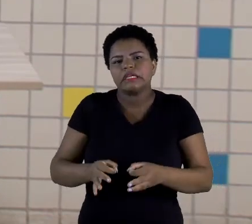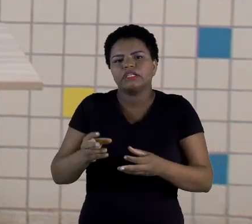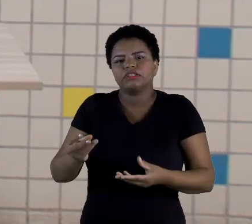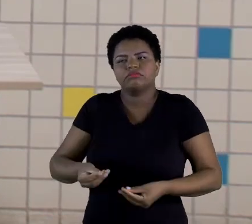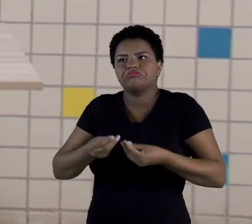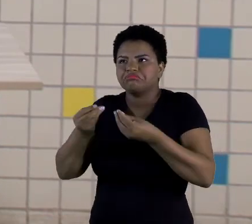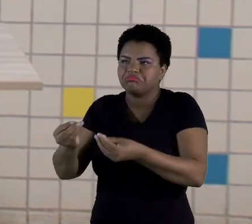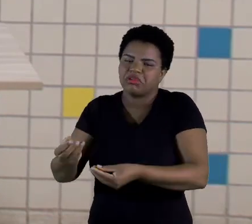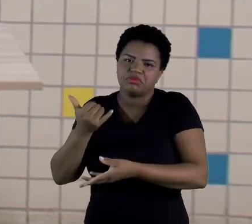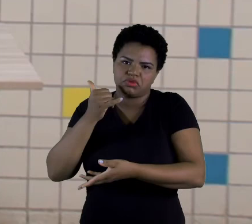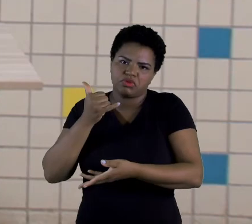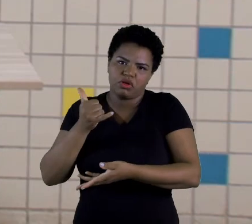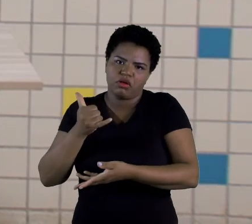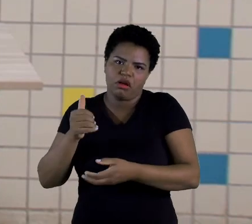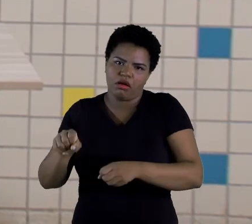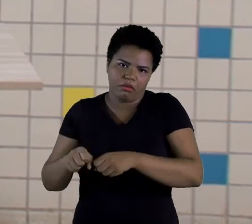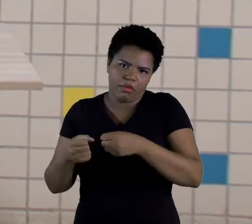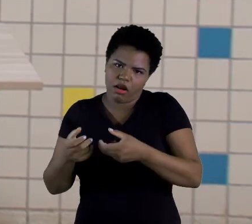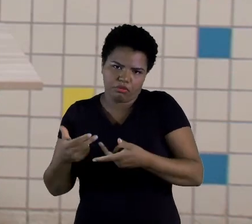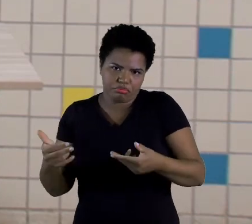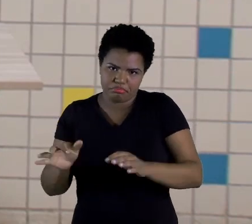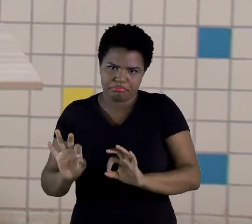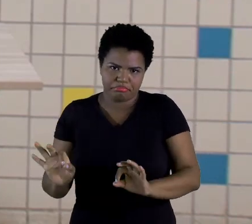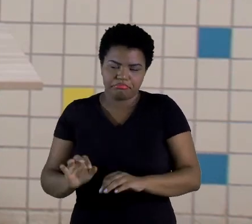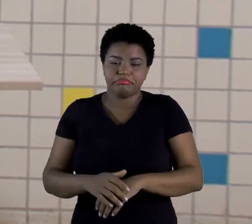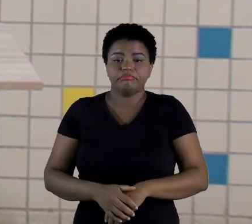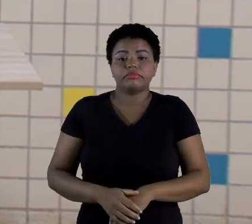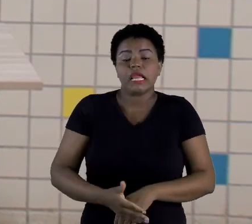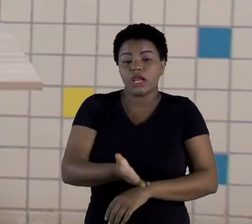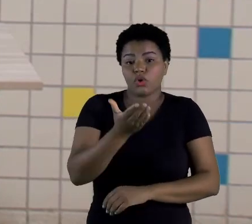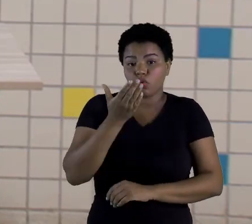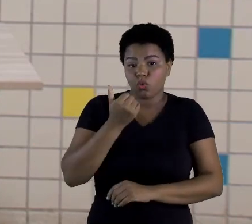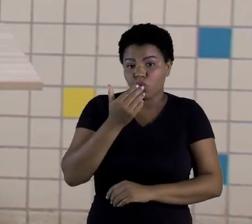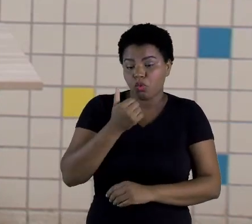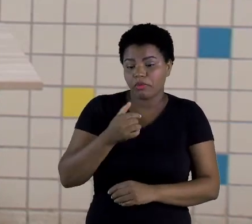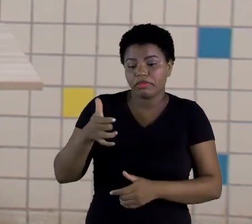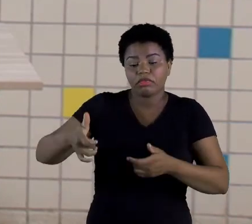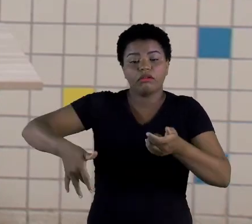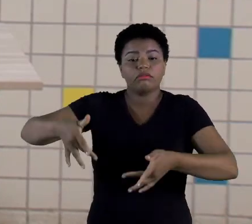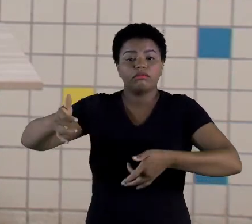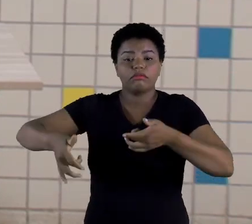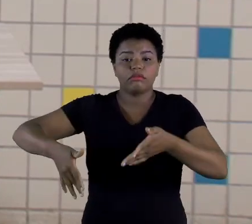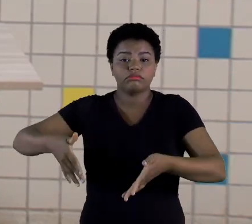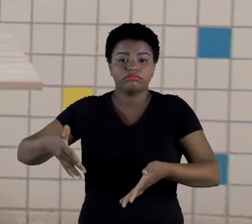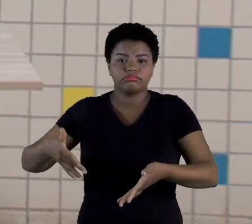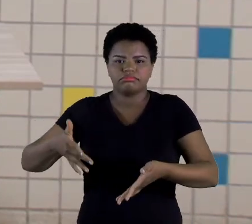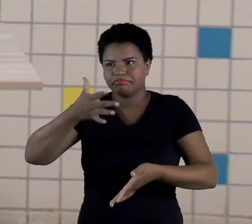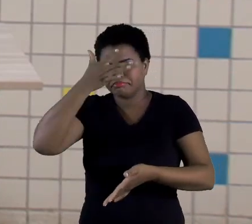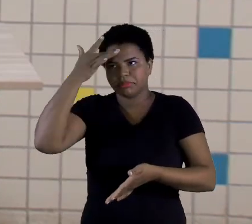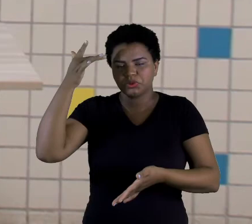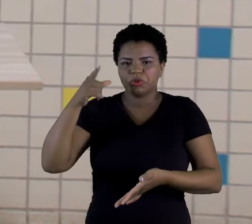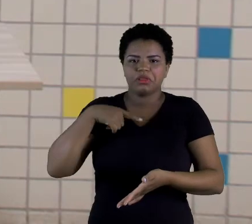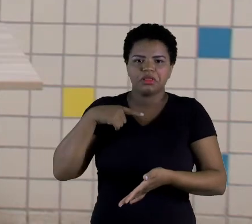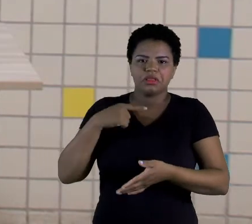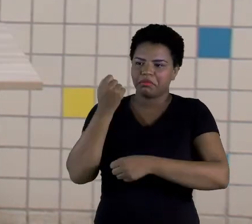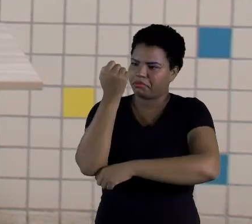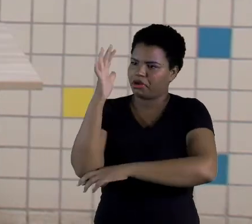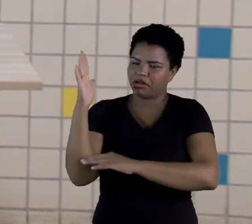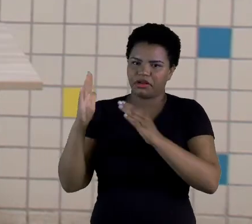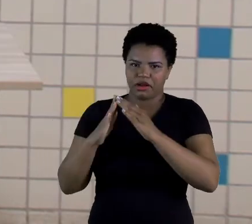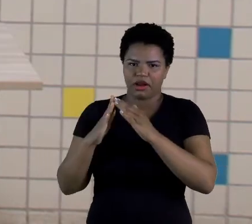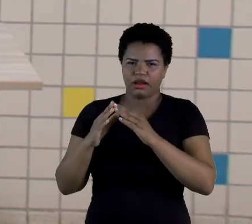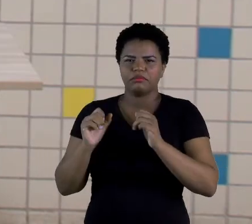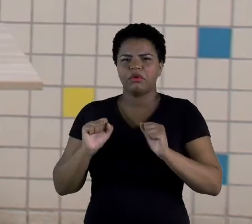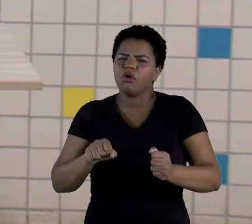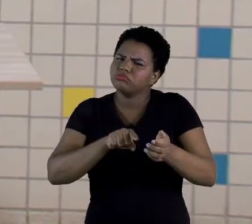Devolver. Restos de alimentos. A gente pode trabalhar muito, quem tem planta em casa, faz uma pesquisa.